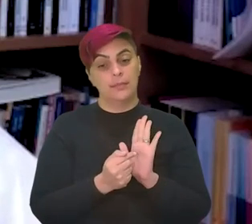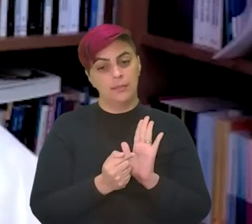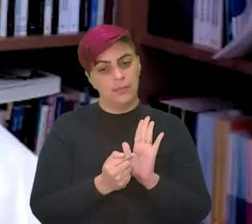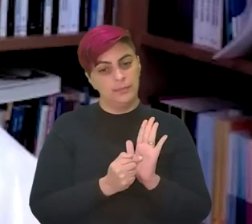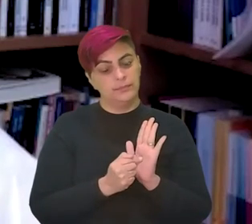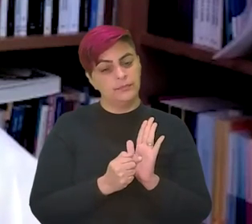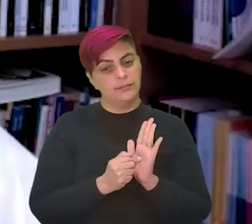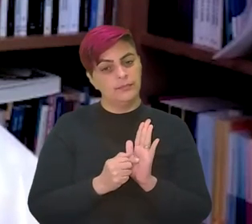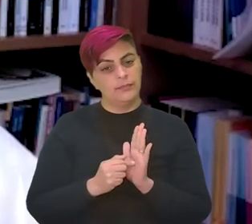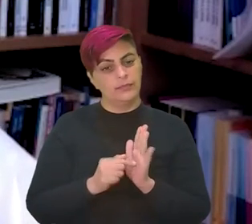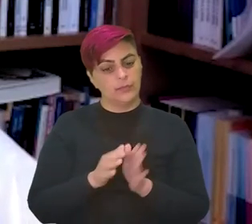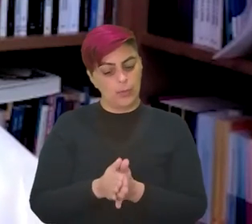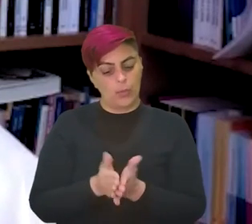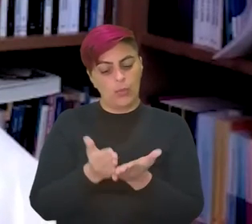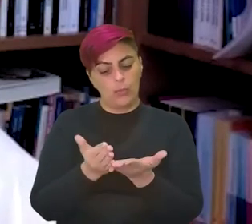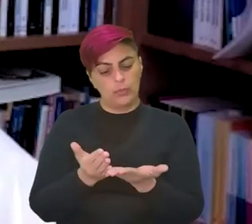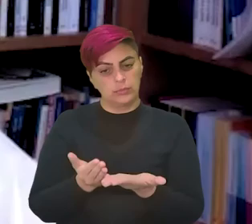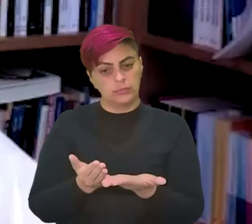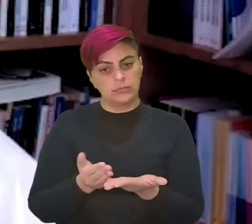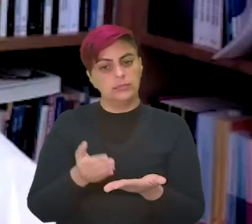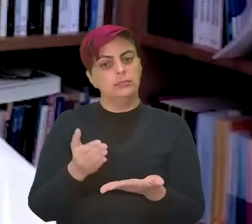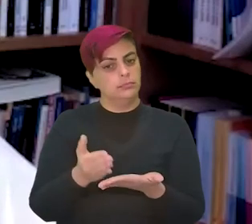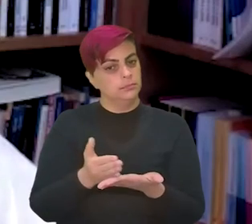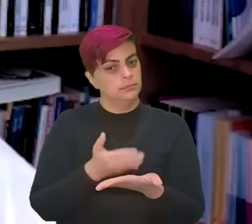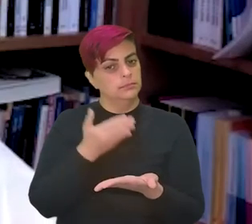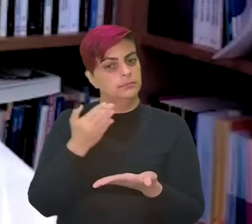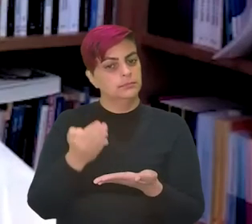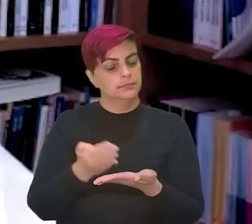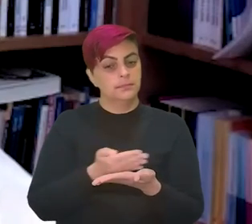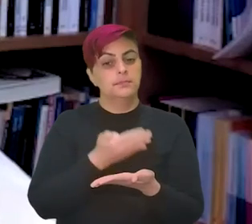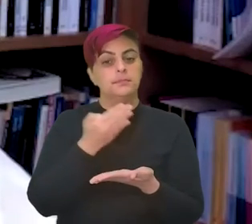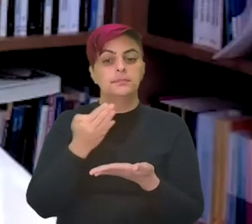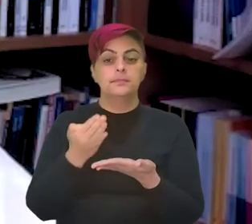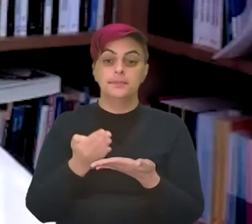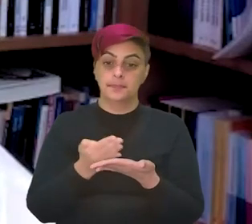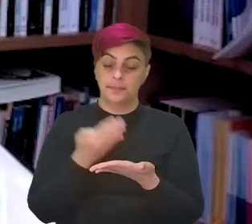vai mostrando ao longo do texto que